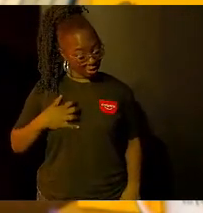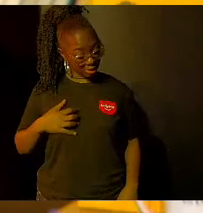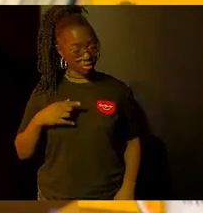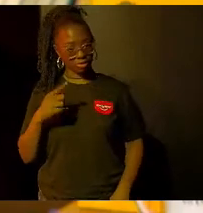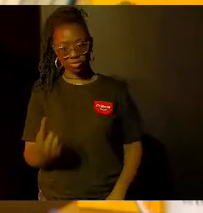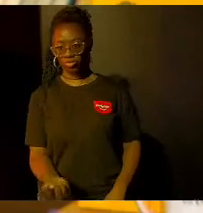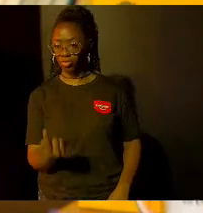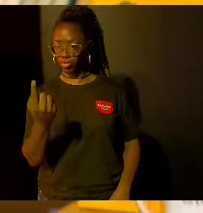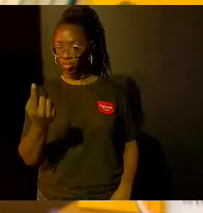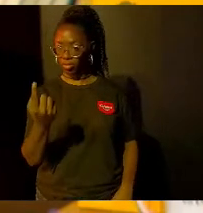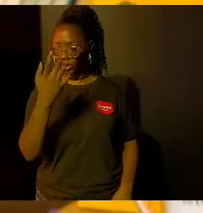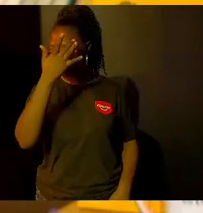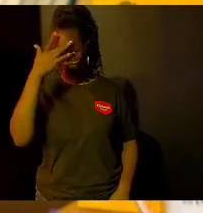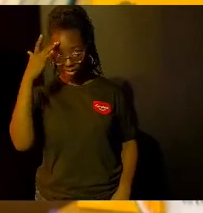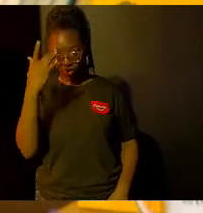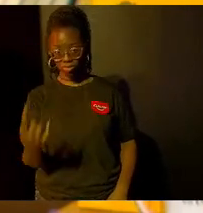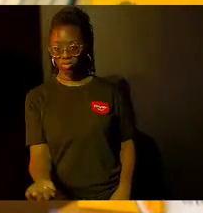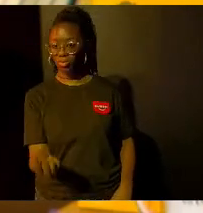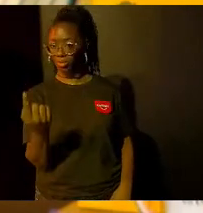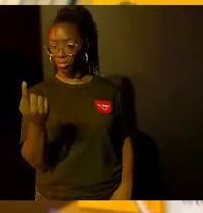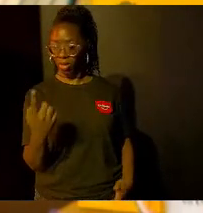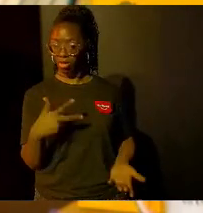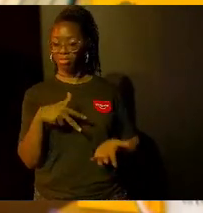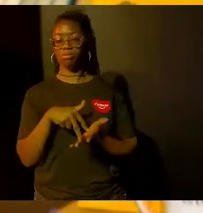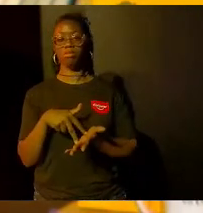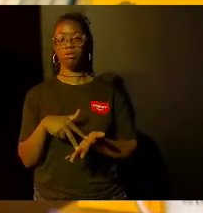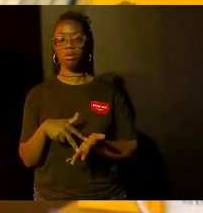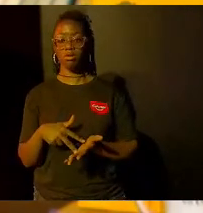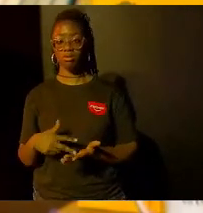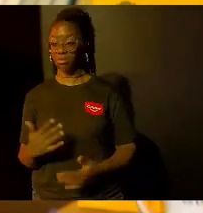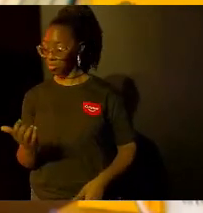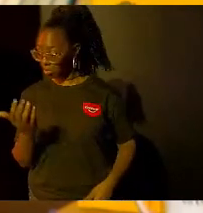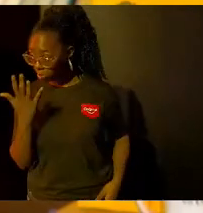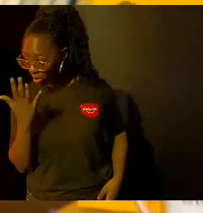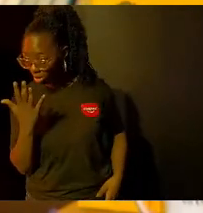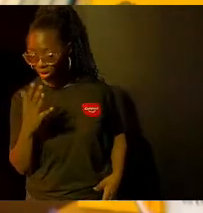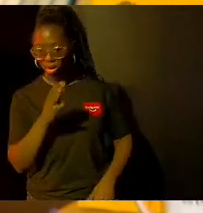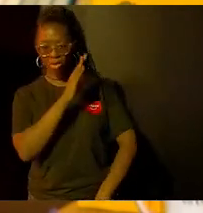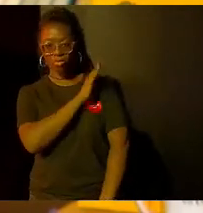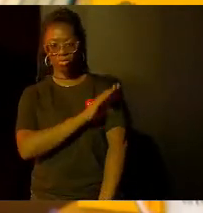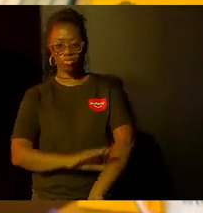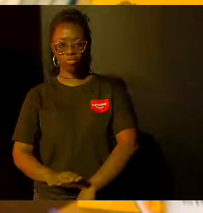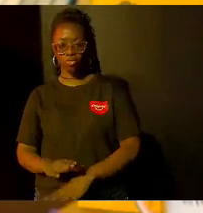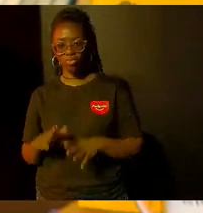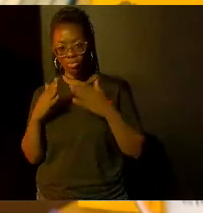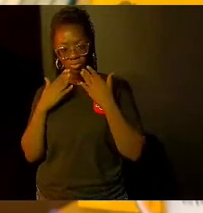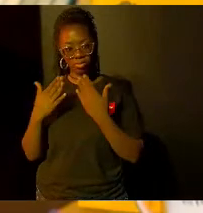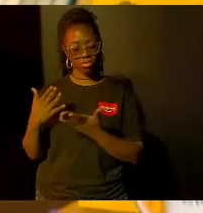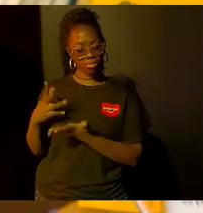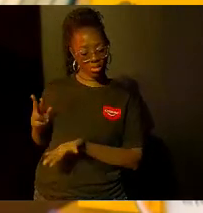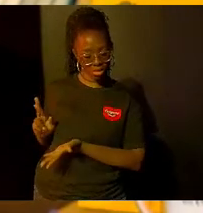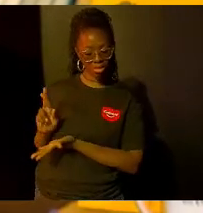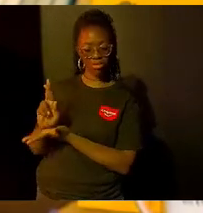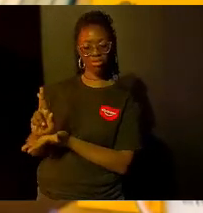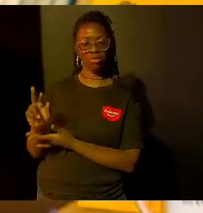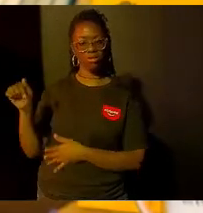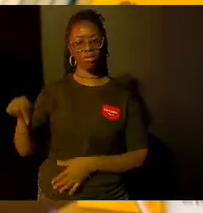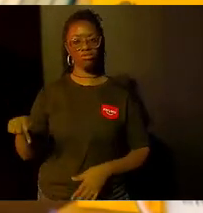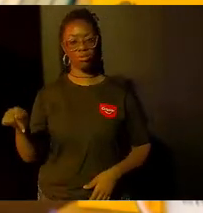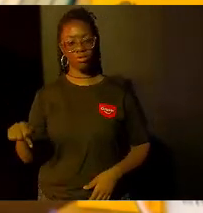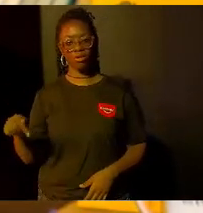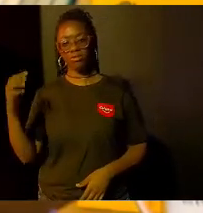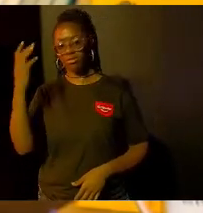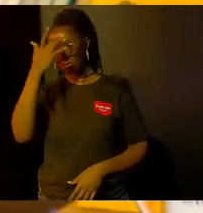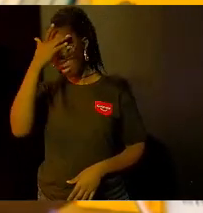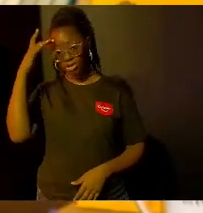um babaca não é Vivi enfrentar a cultura que estava sendo representada Aqui as pessoas